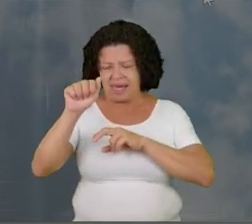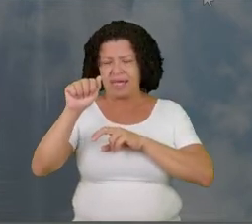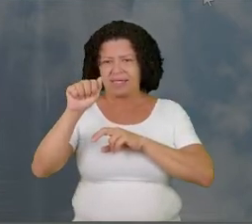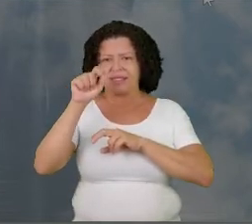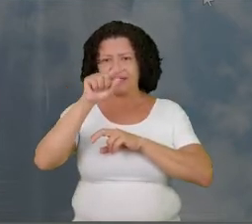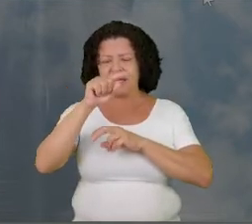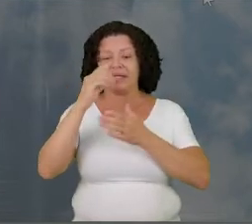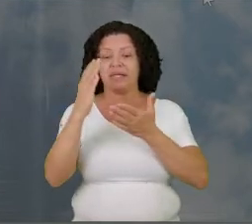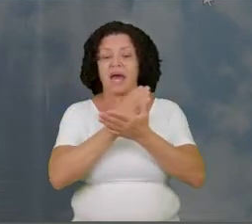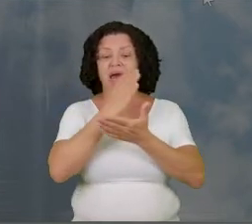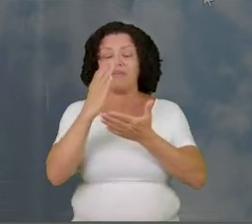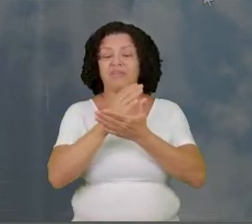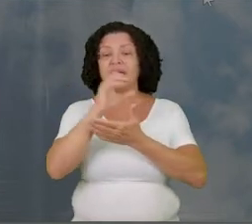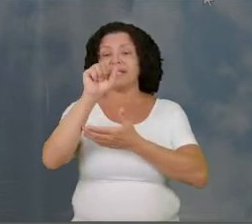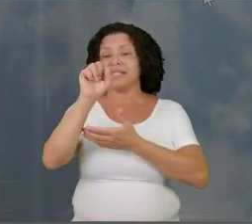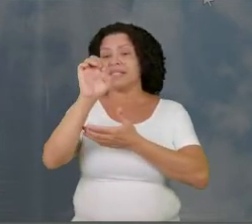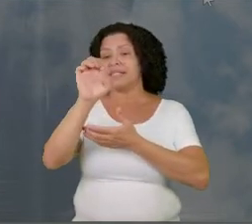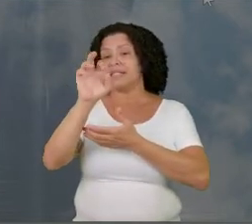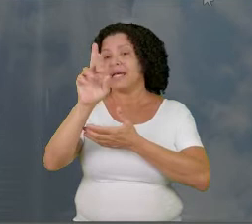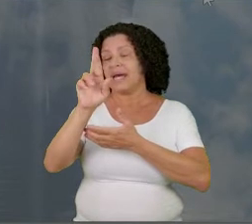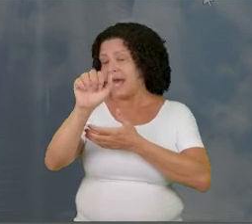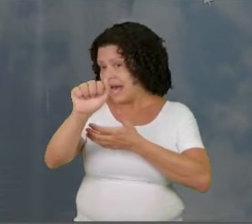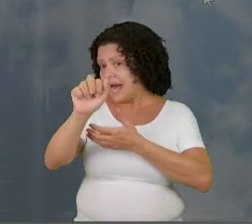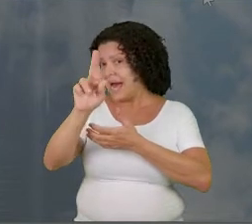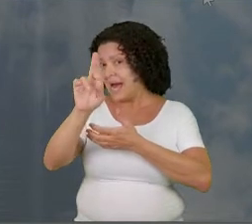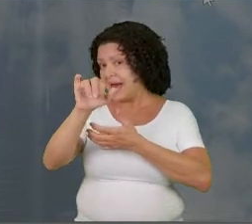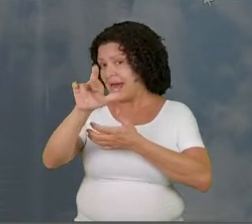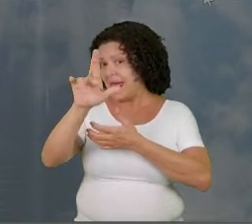revista Ceareiro desse mês,